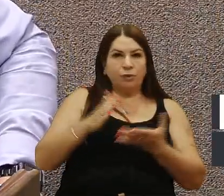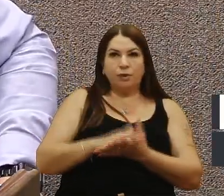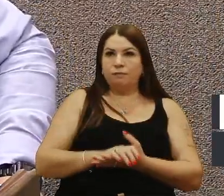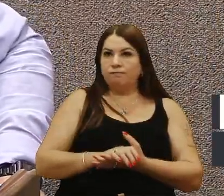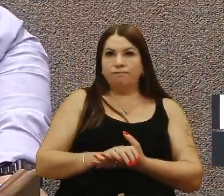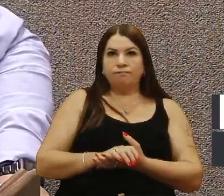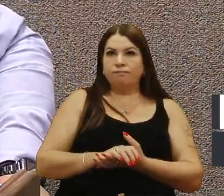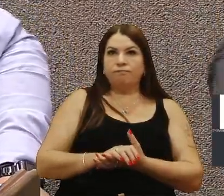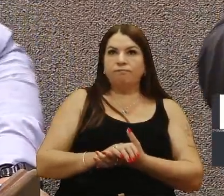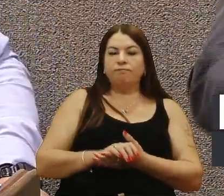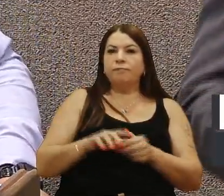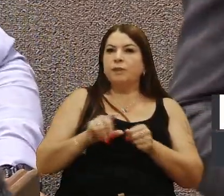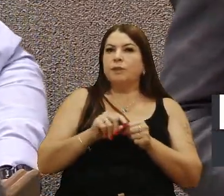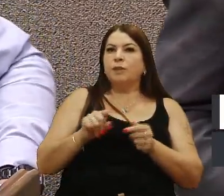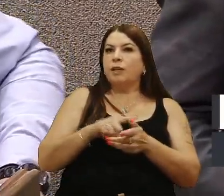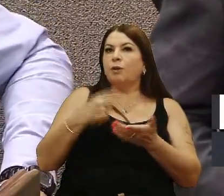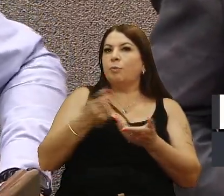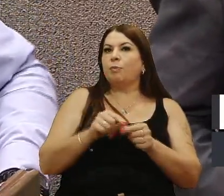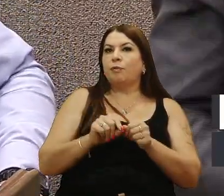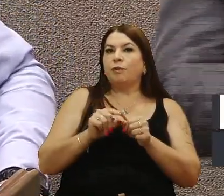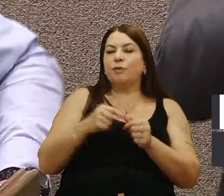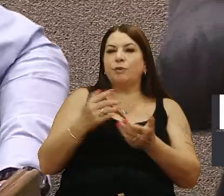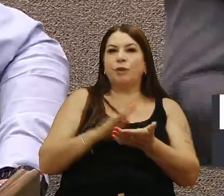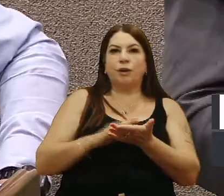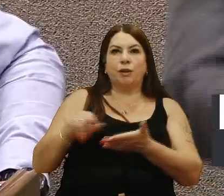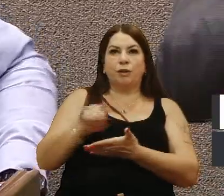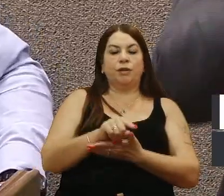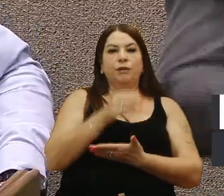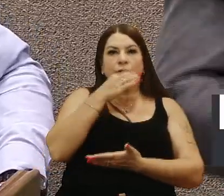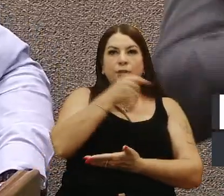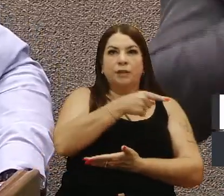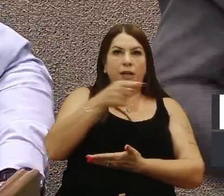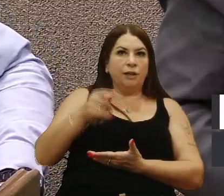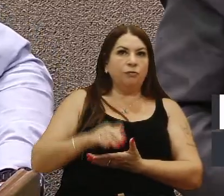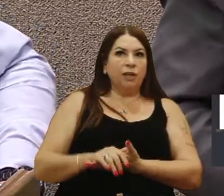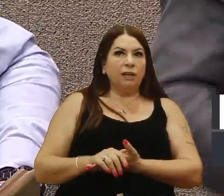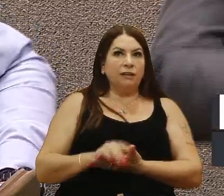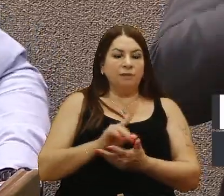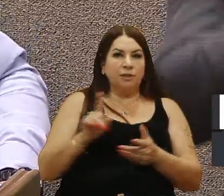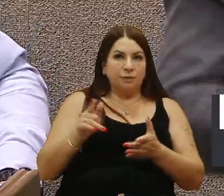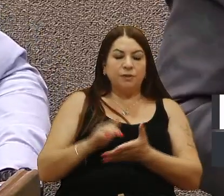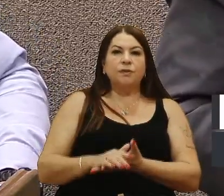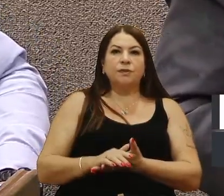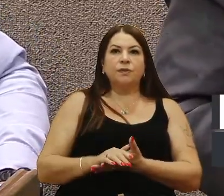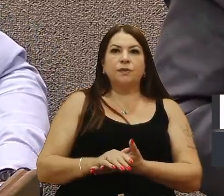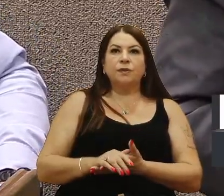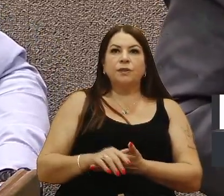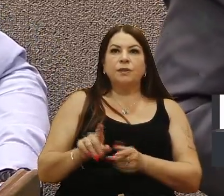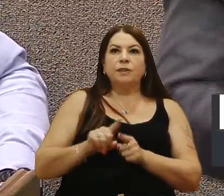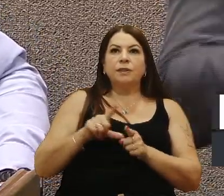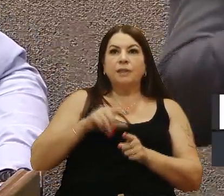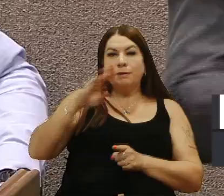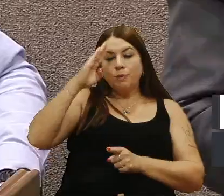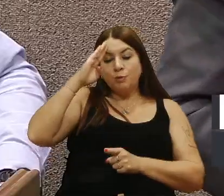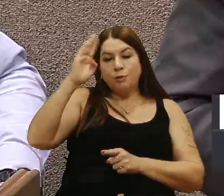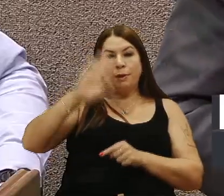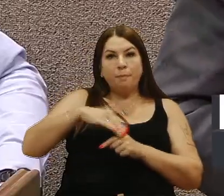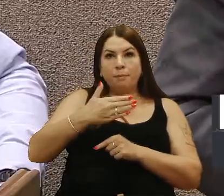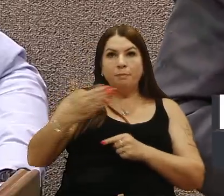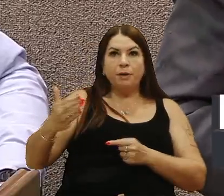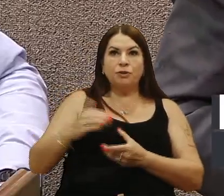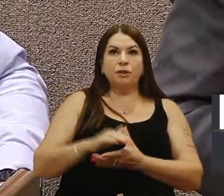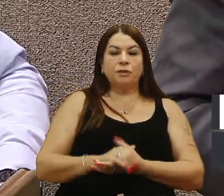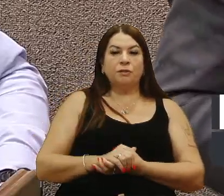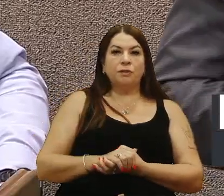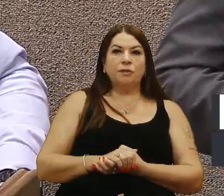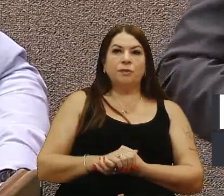cobrar aquilo que produz, em tudo. Caxias precisa ter soldados, mais